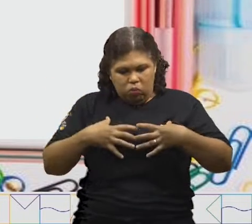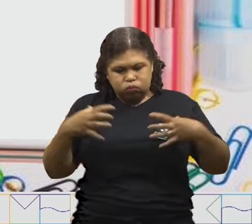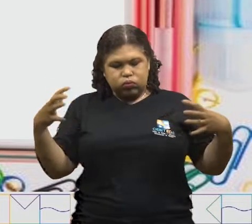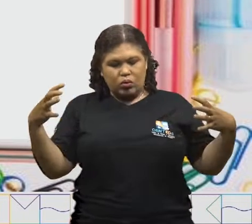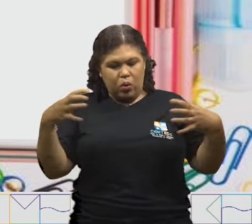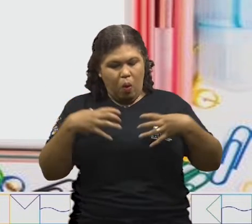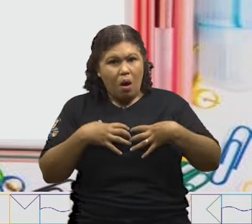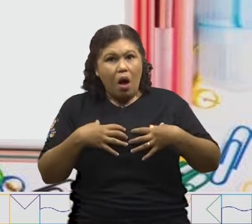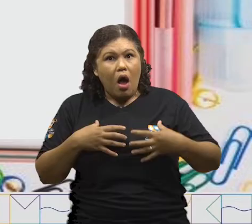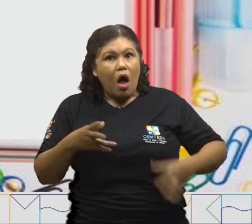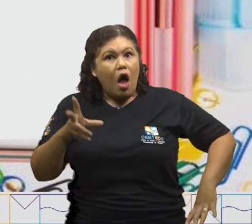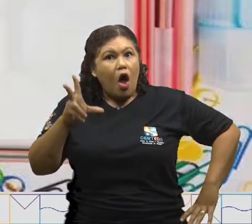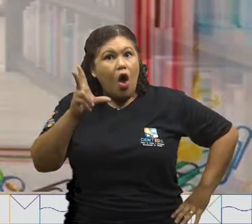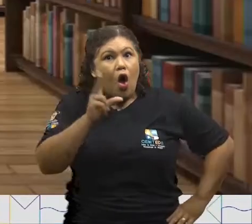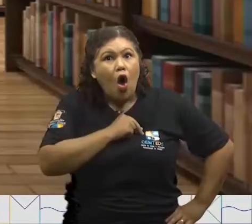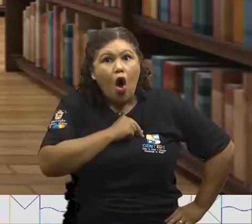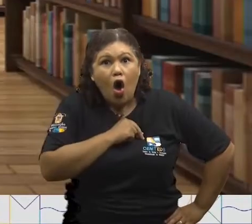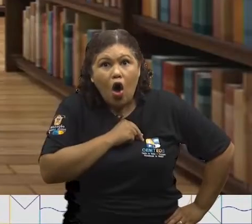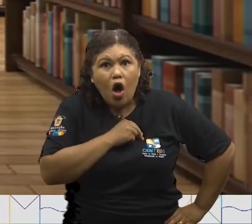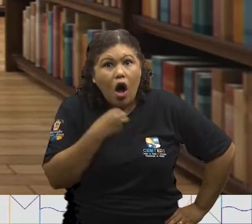pulmões.